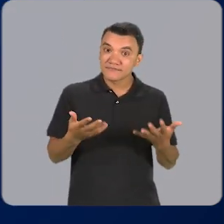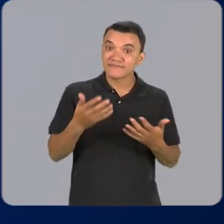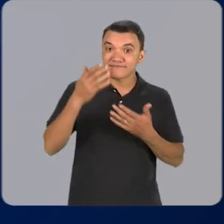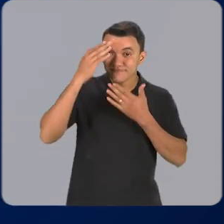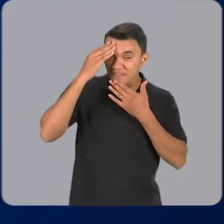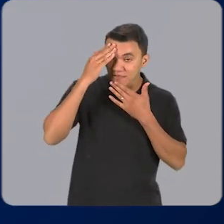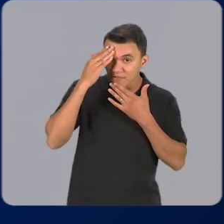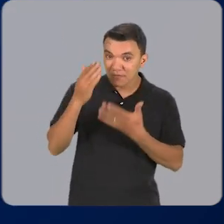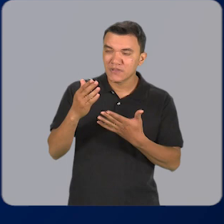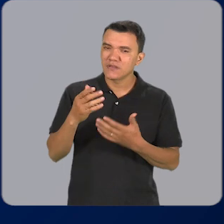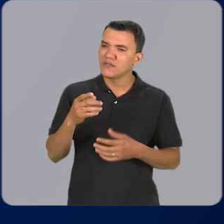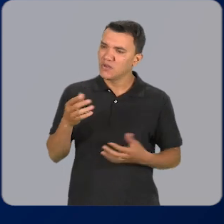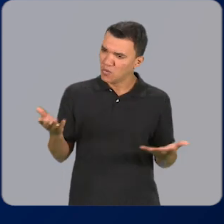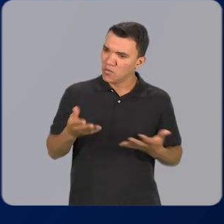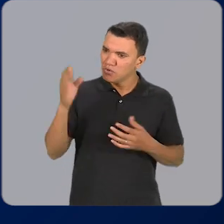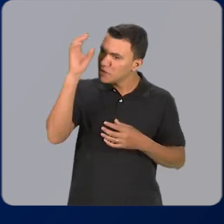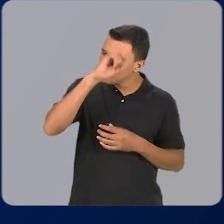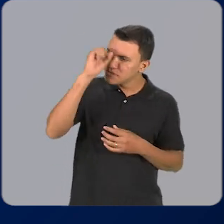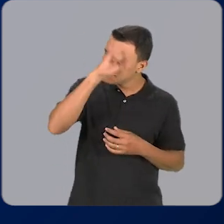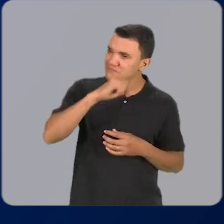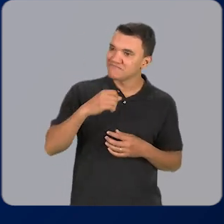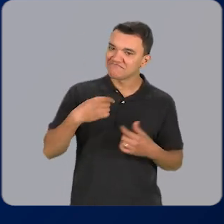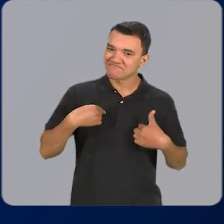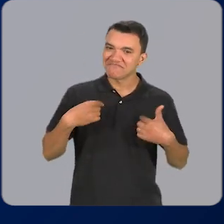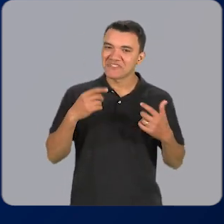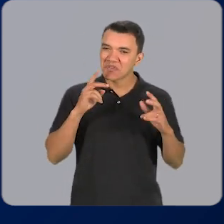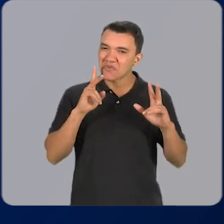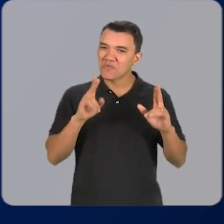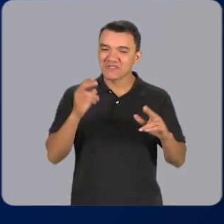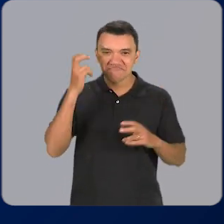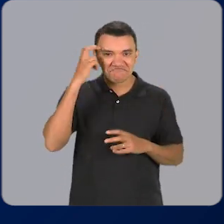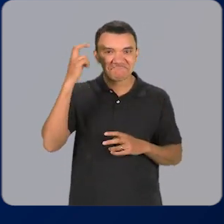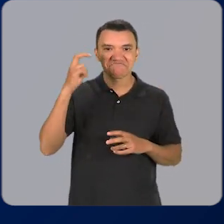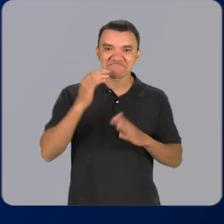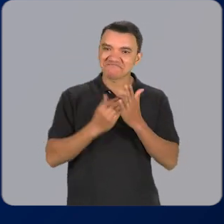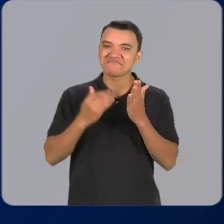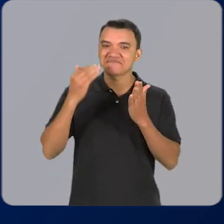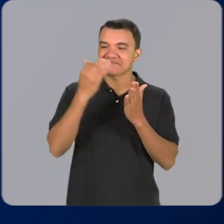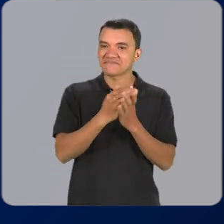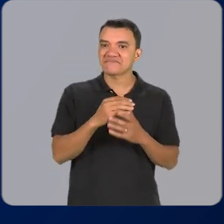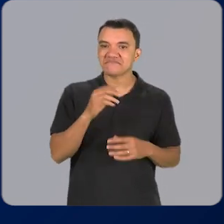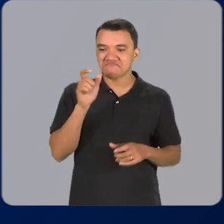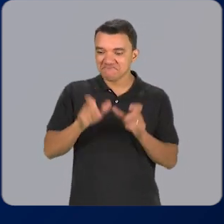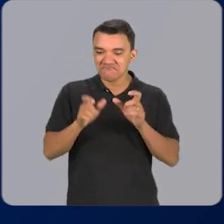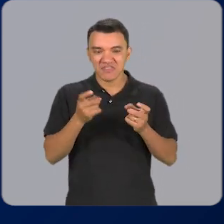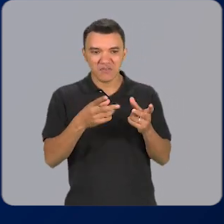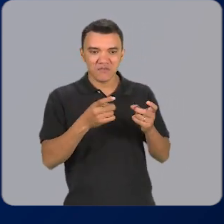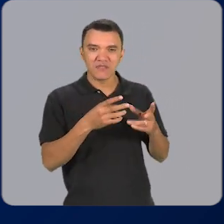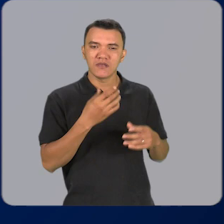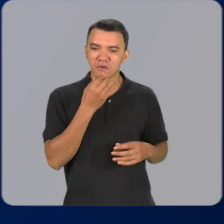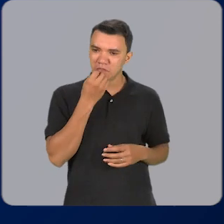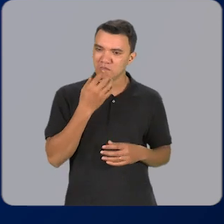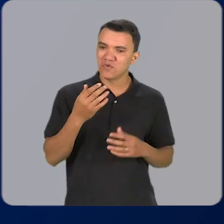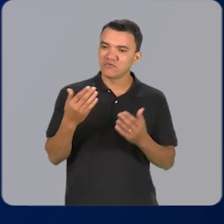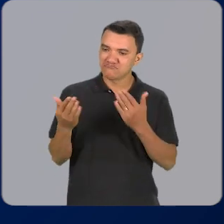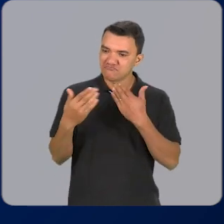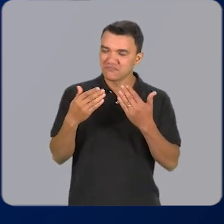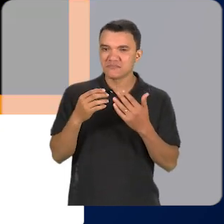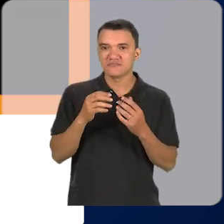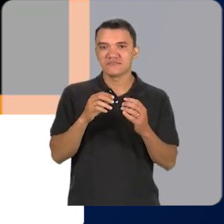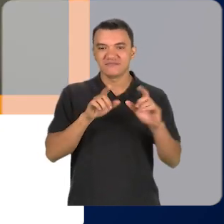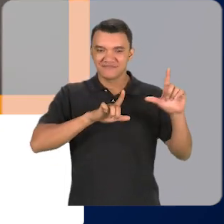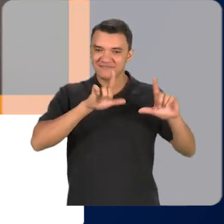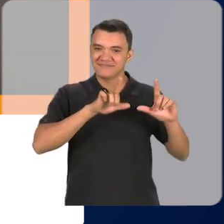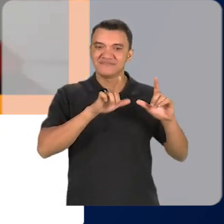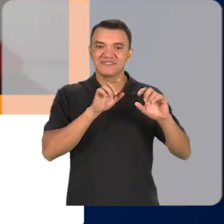hoje, estou me sentindo mais inteligente aqui em relação à história dos pregoeiros. Foi um prazer conversar com vocês aqui hoje no Educação em Rede.